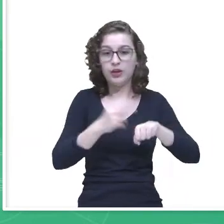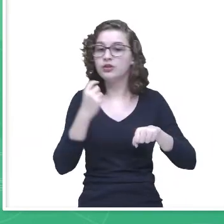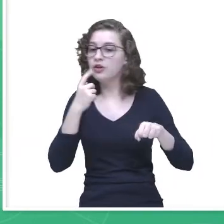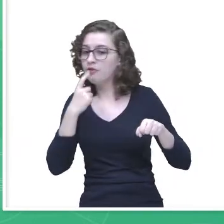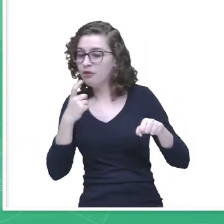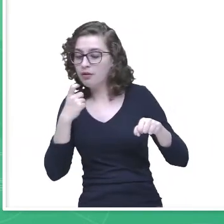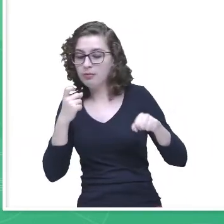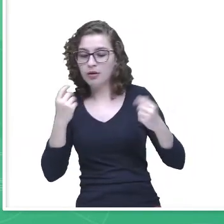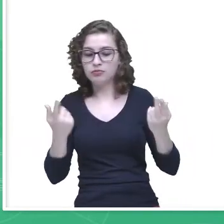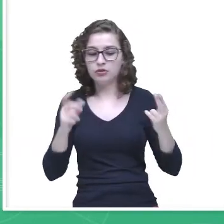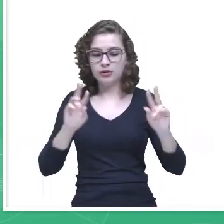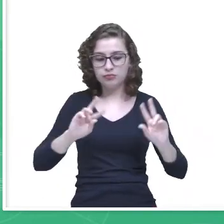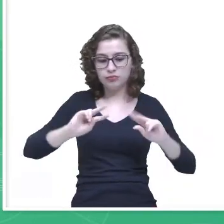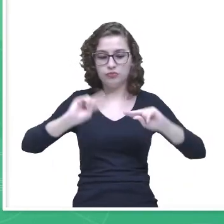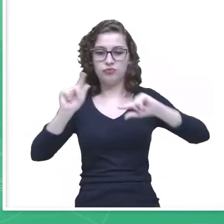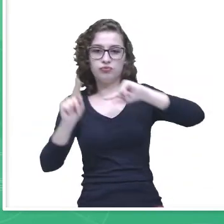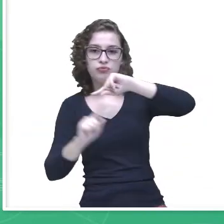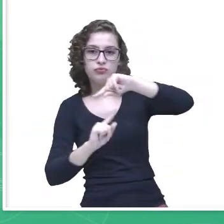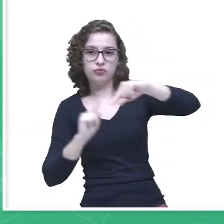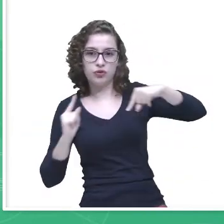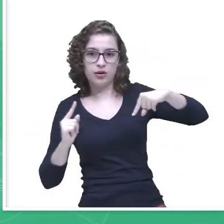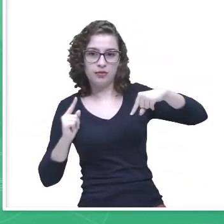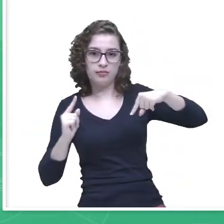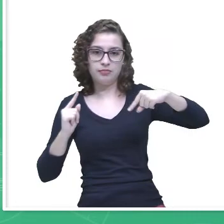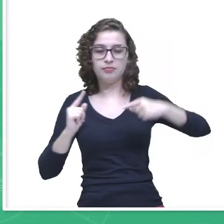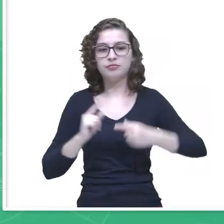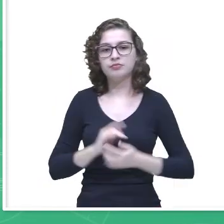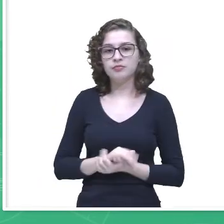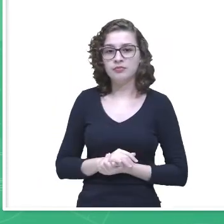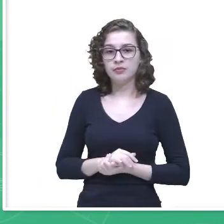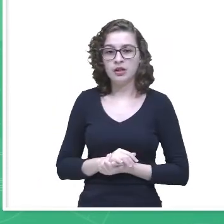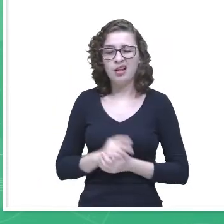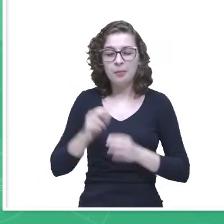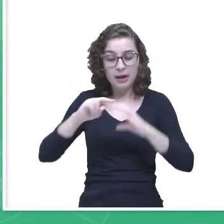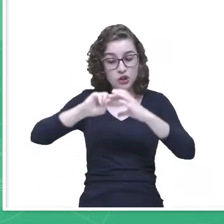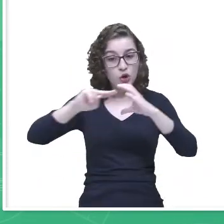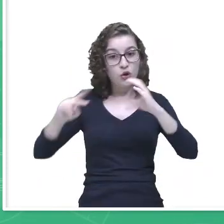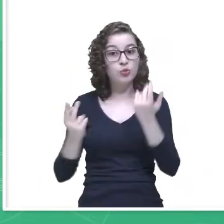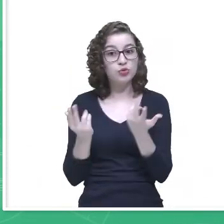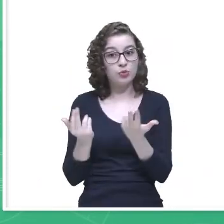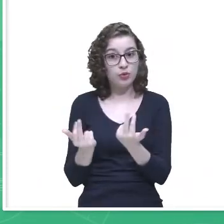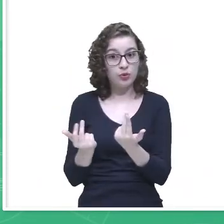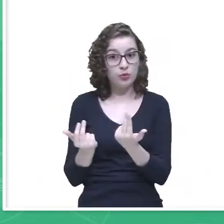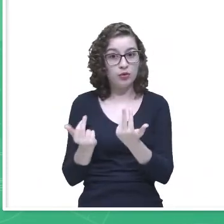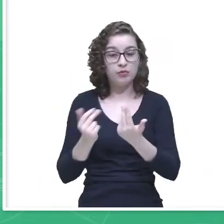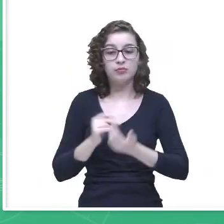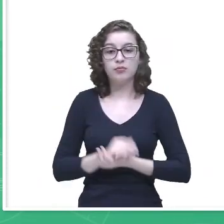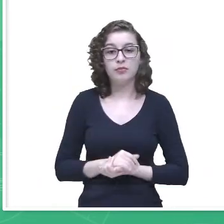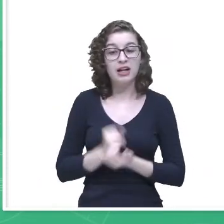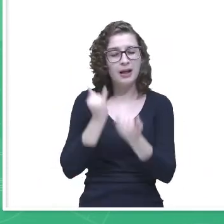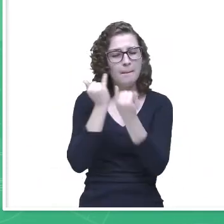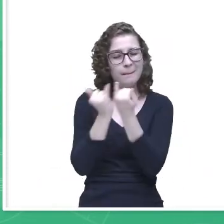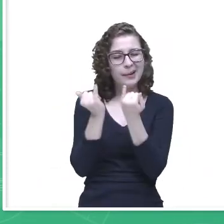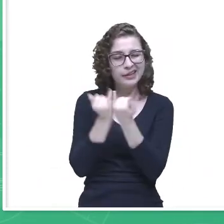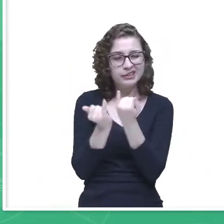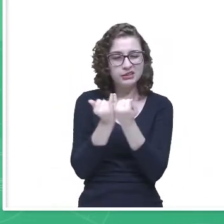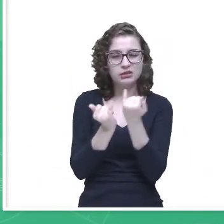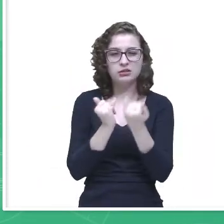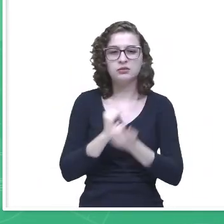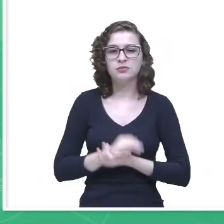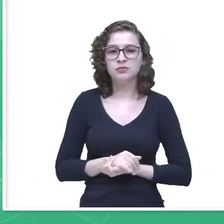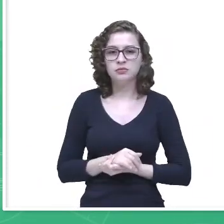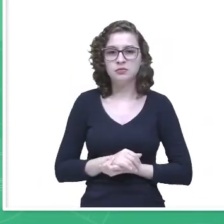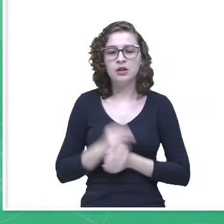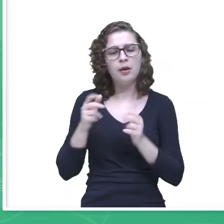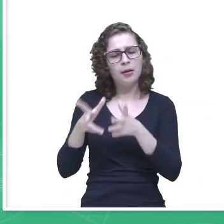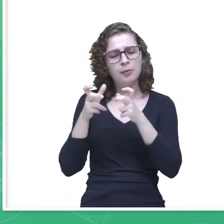homólogos, tá? Que são aqueles que têm genes semelhantes, ok? Muito bem. Então, a gente viu aí, as mudanças que